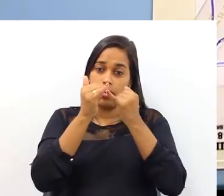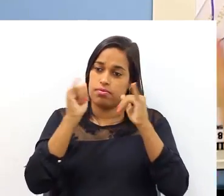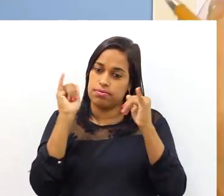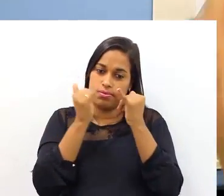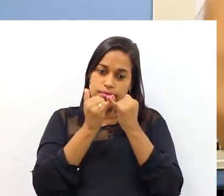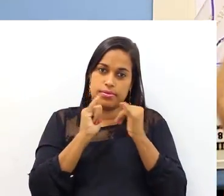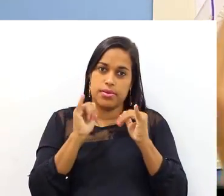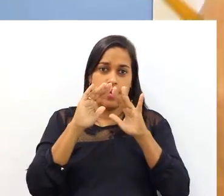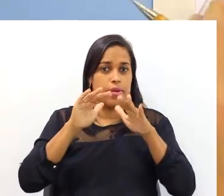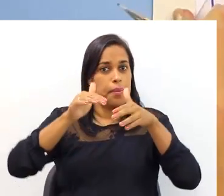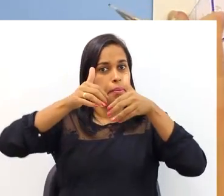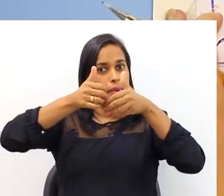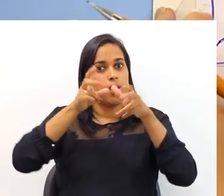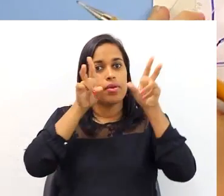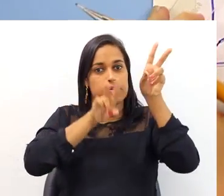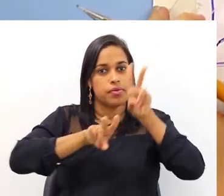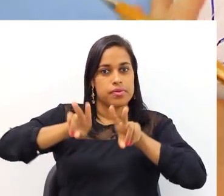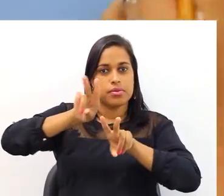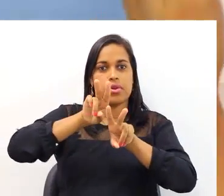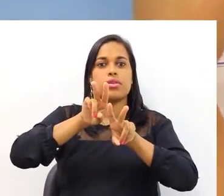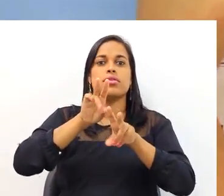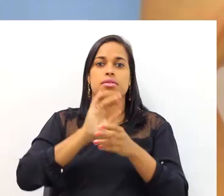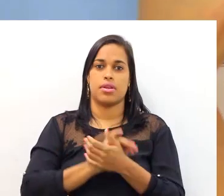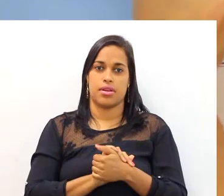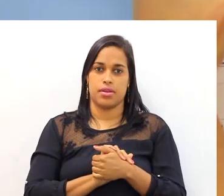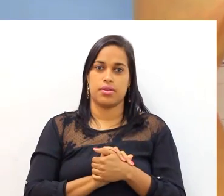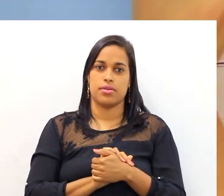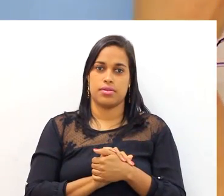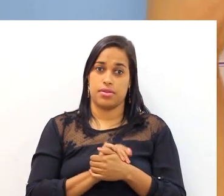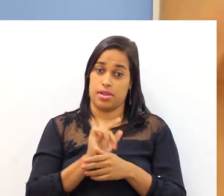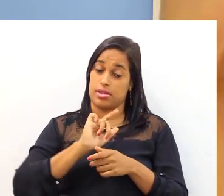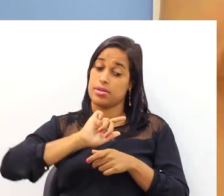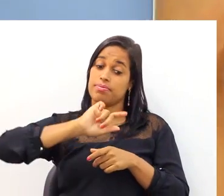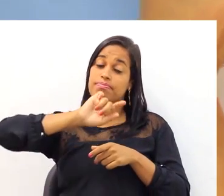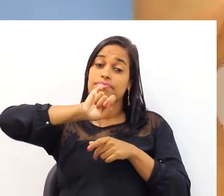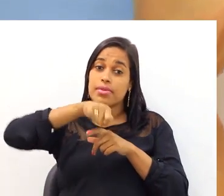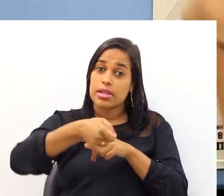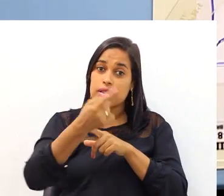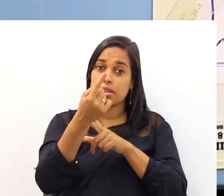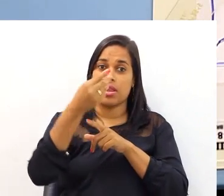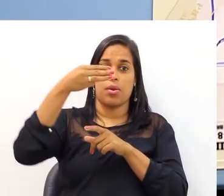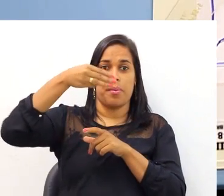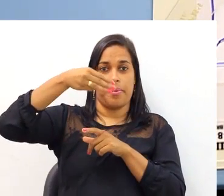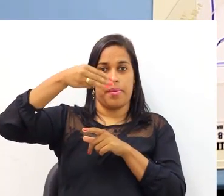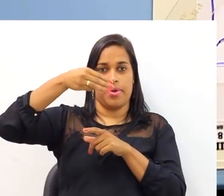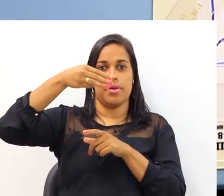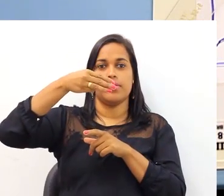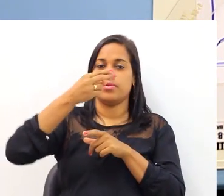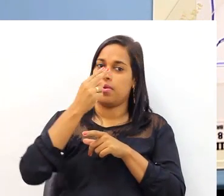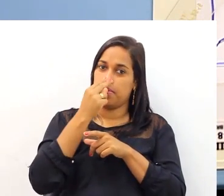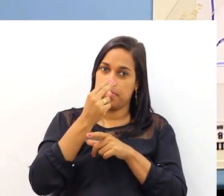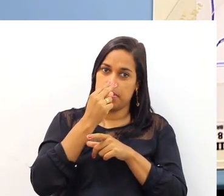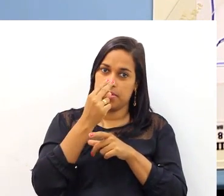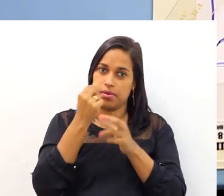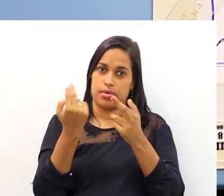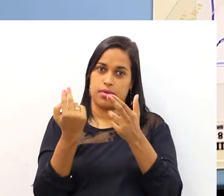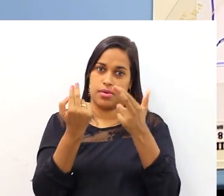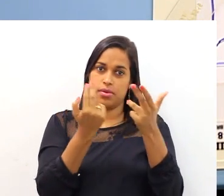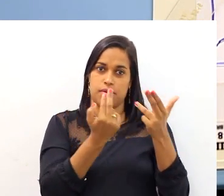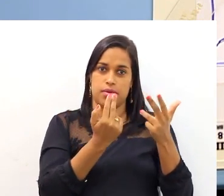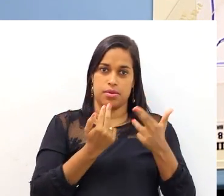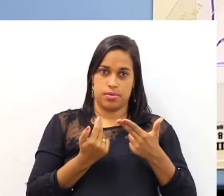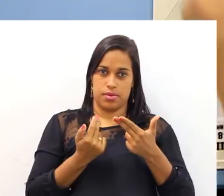grossas para poder ficar melhor visualizado no vídeo, tá? Então, fiz essa marcação aqui de 1 metro, que é a mesma medida desse